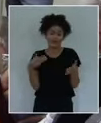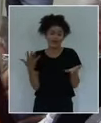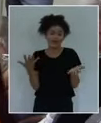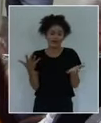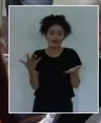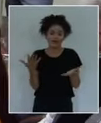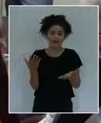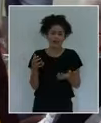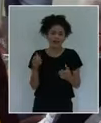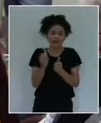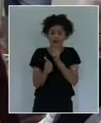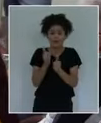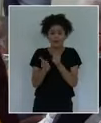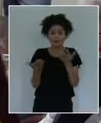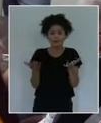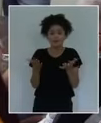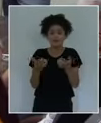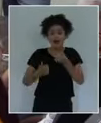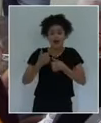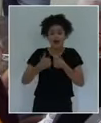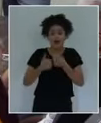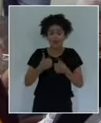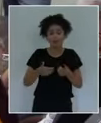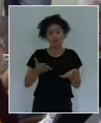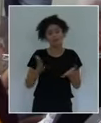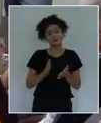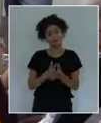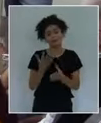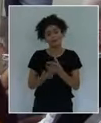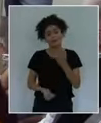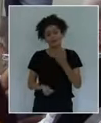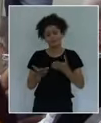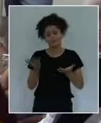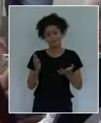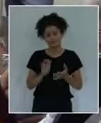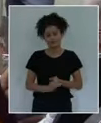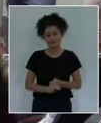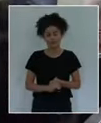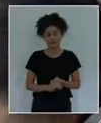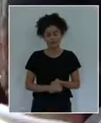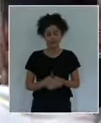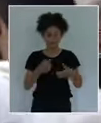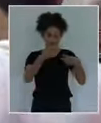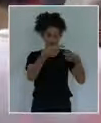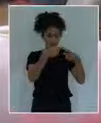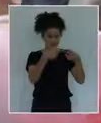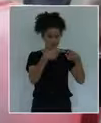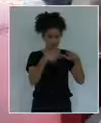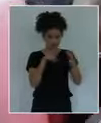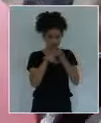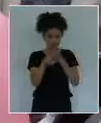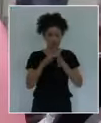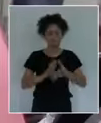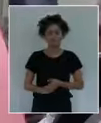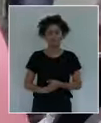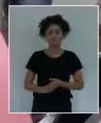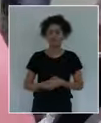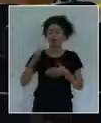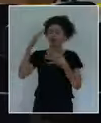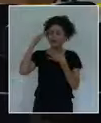então não tinha como ela escapar, perdeu tudo ali. São essas 3 perguntas. Machadinho, obrigado